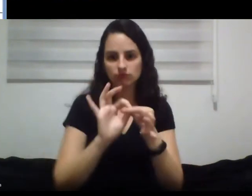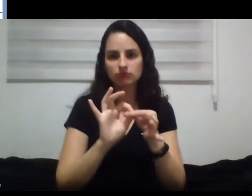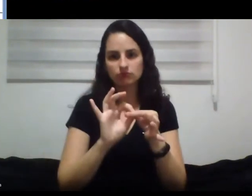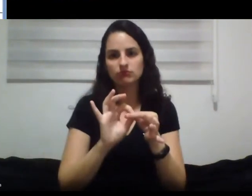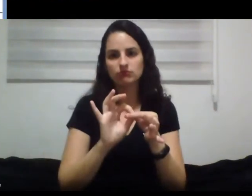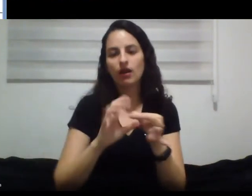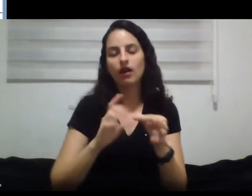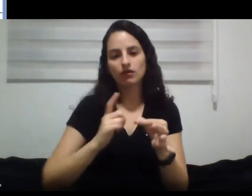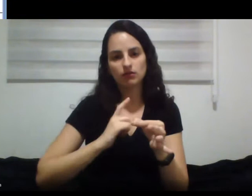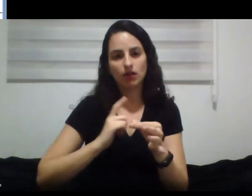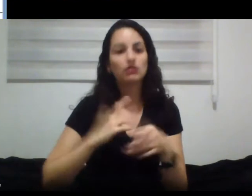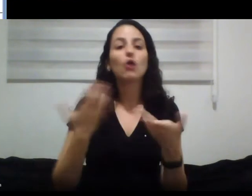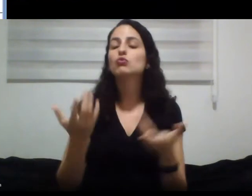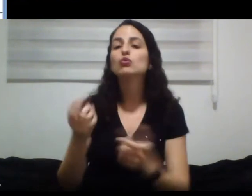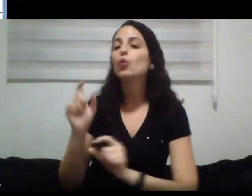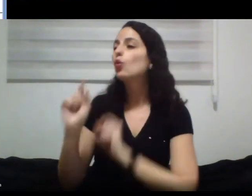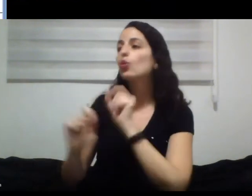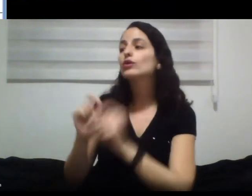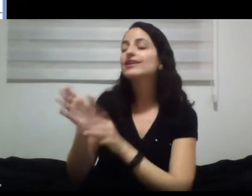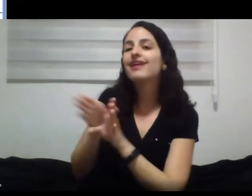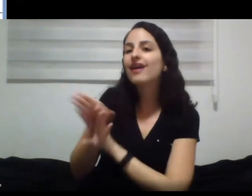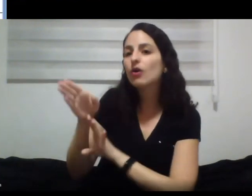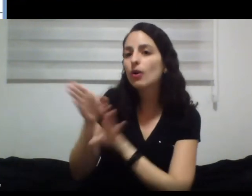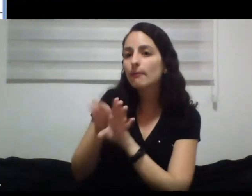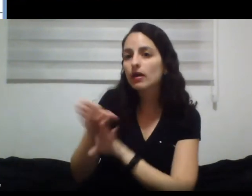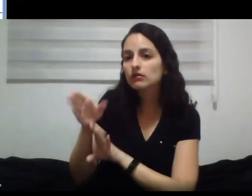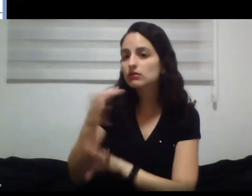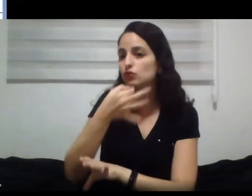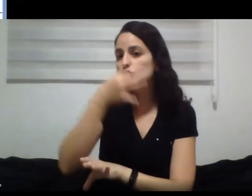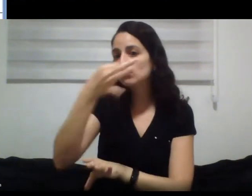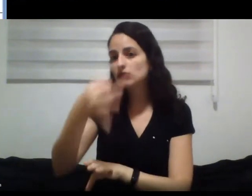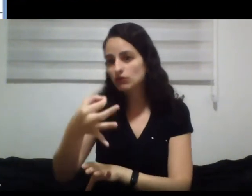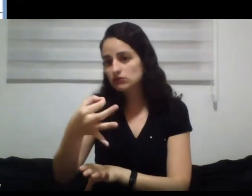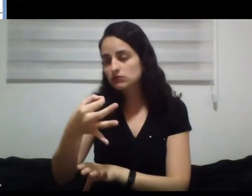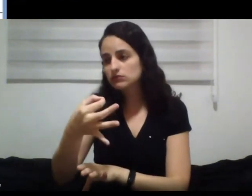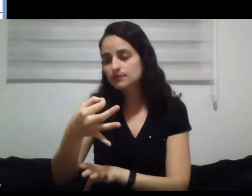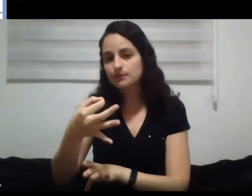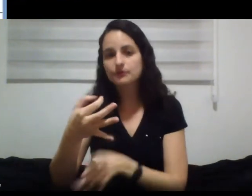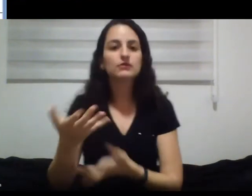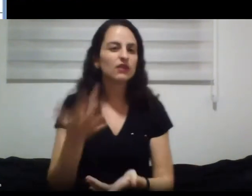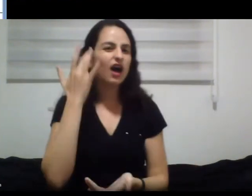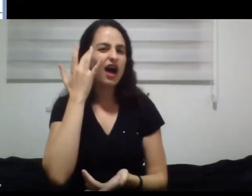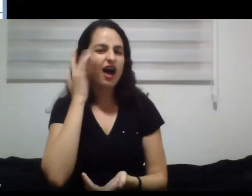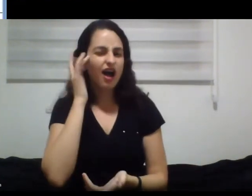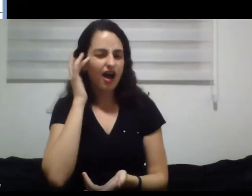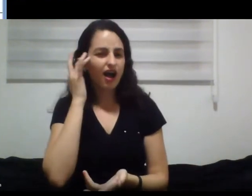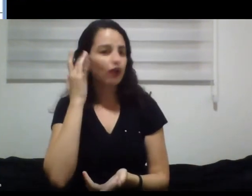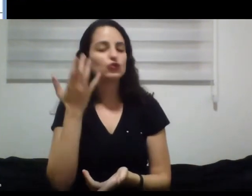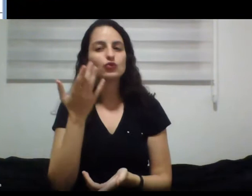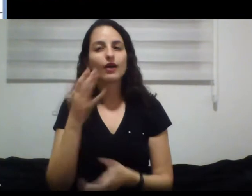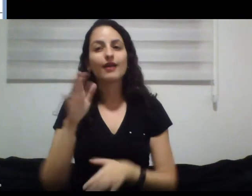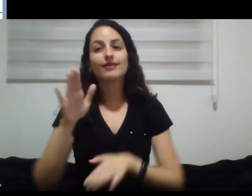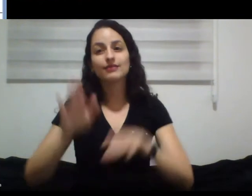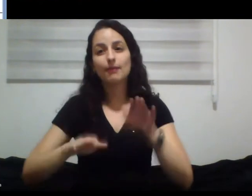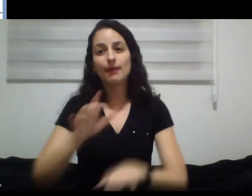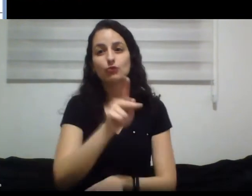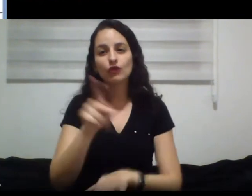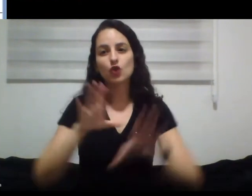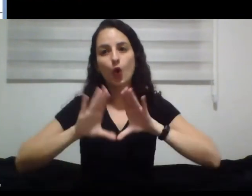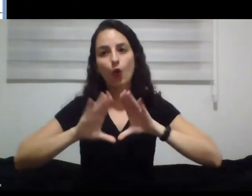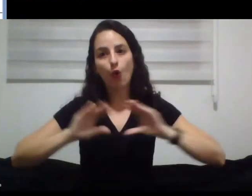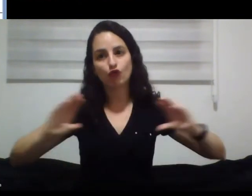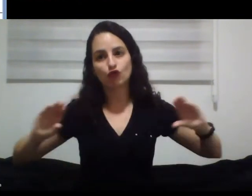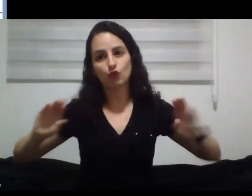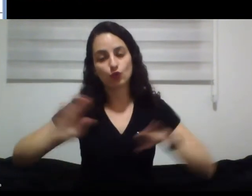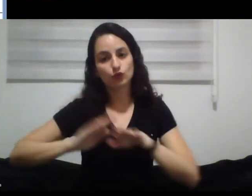que agora, na versão 3.9, aquela desvantagem que existia em relação ao AVA já não existe mais. Os alunos conseguem